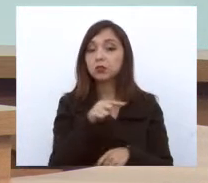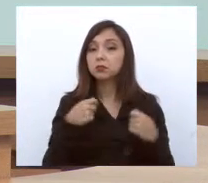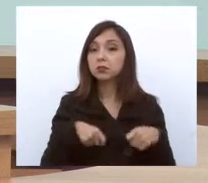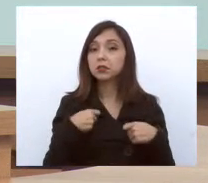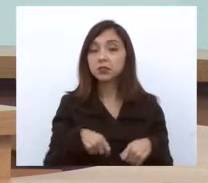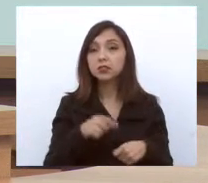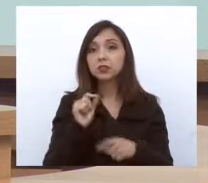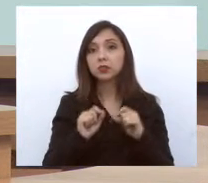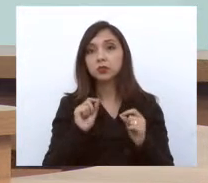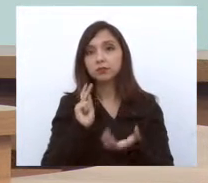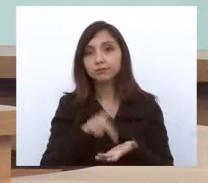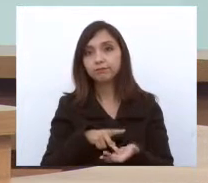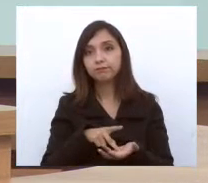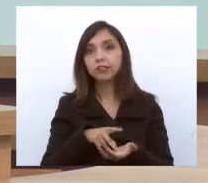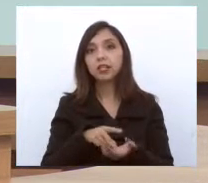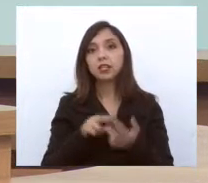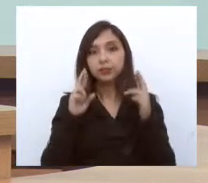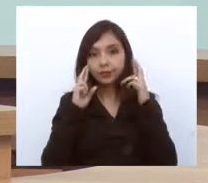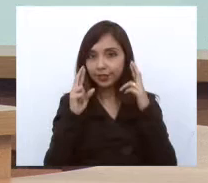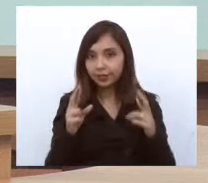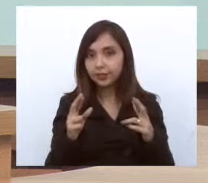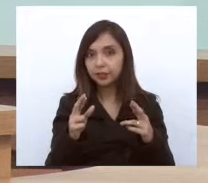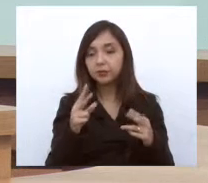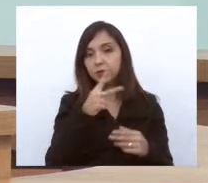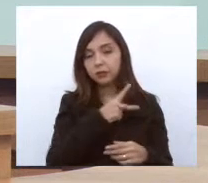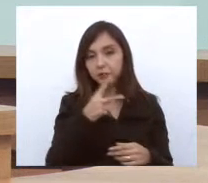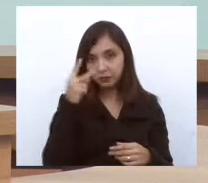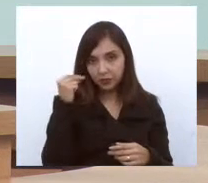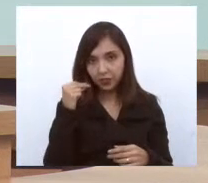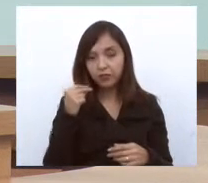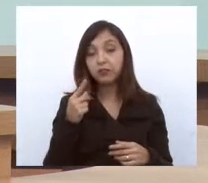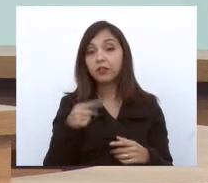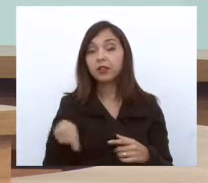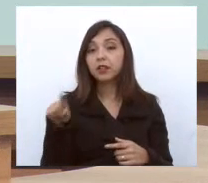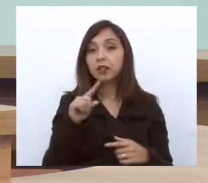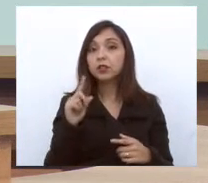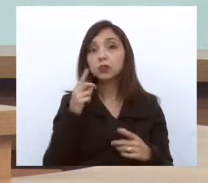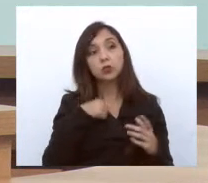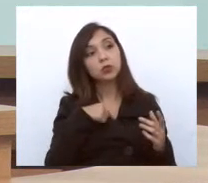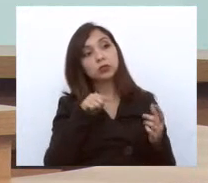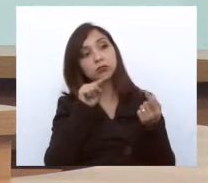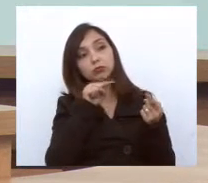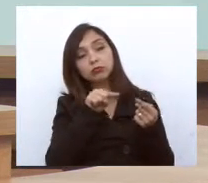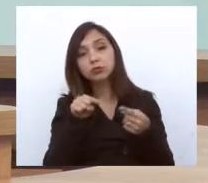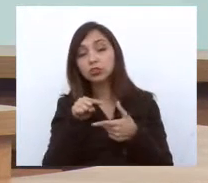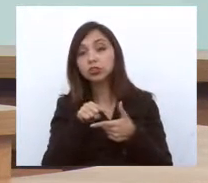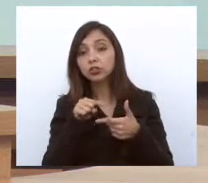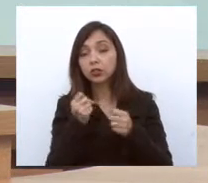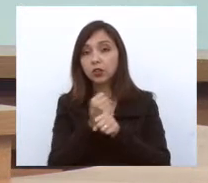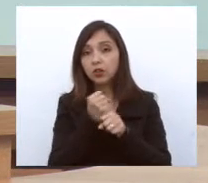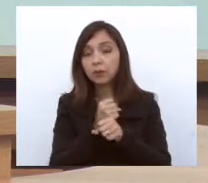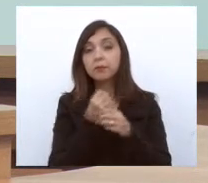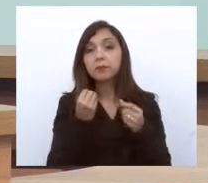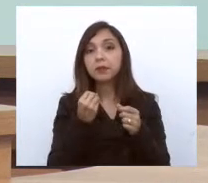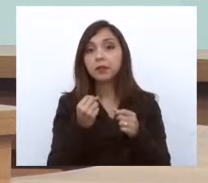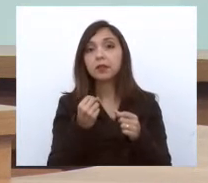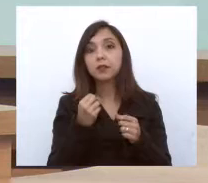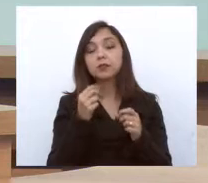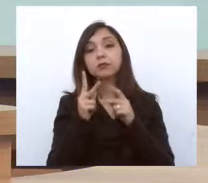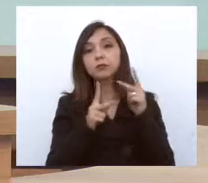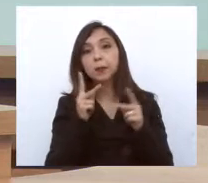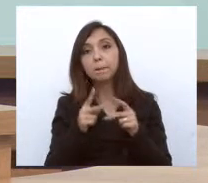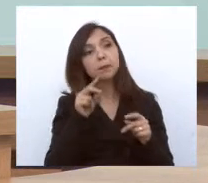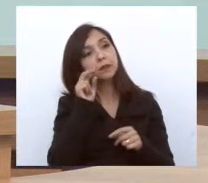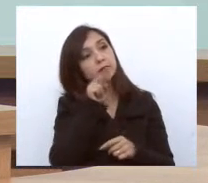ter realmente, ser respeitados pelo prefeito e indicar as nossas obras, né, para que a população veja